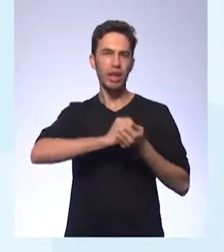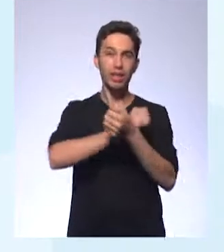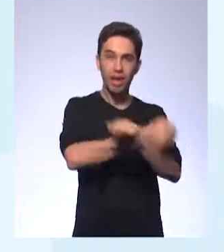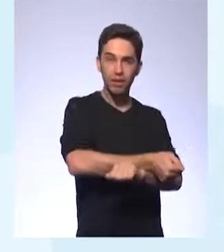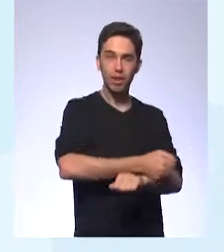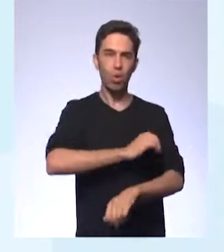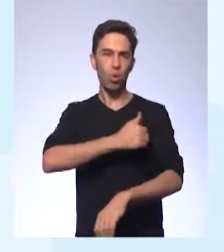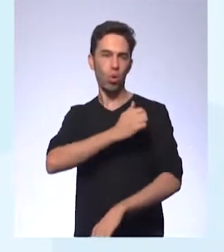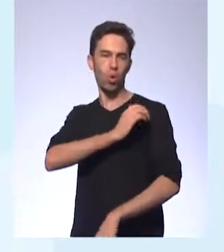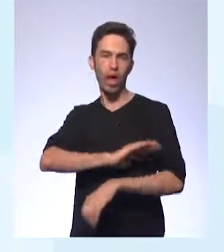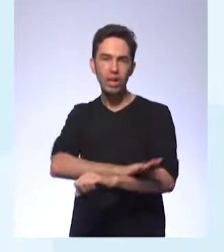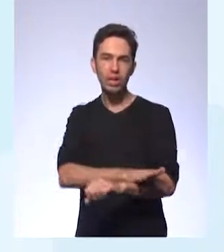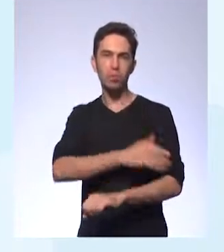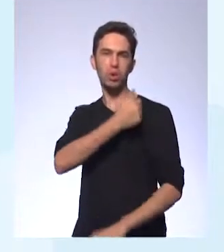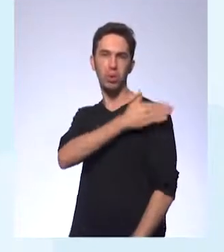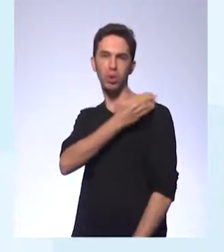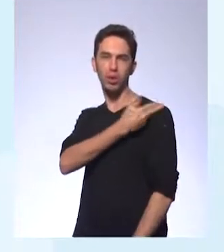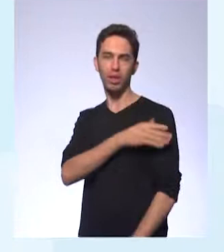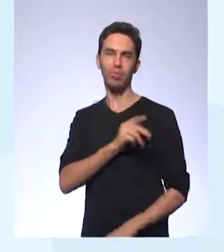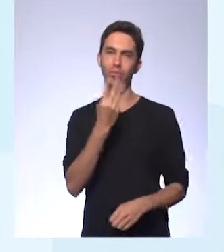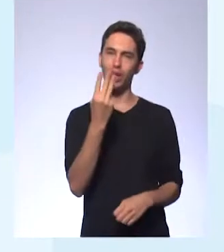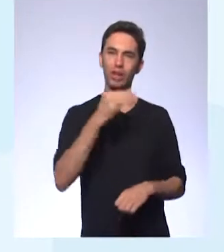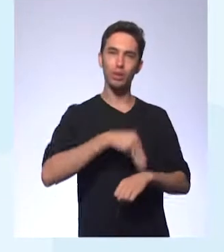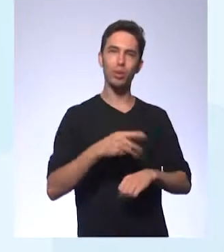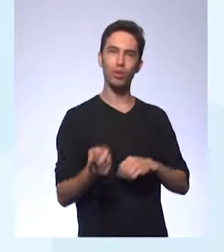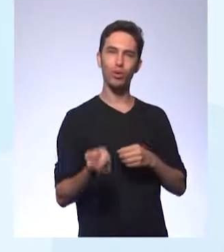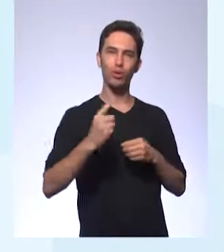preconceito. 3 minutos, já voltamos.